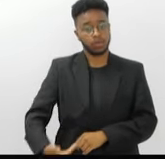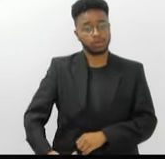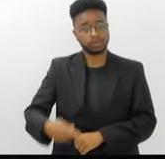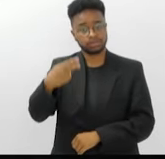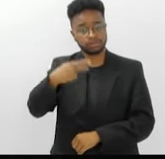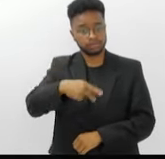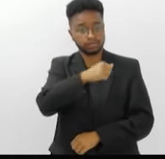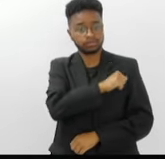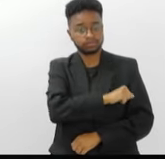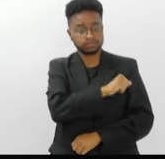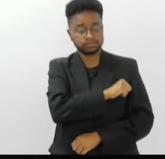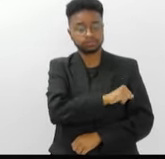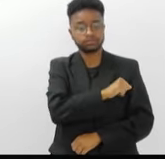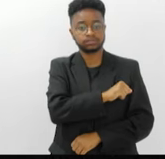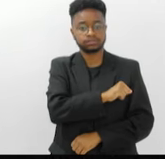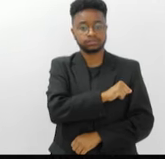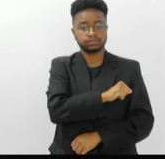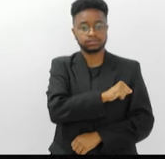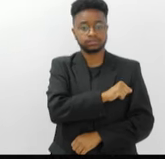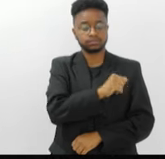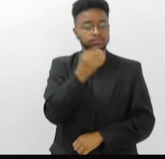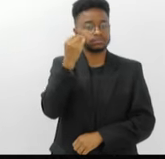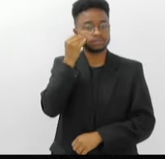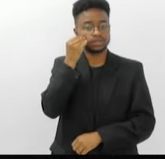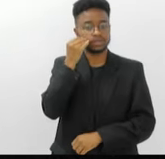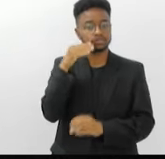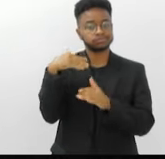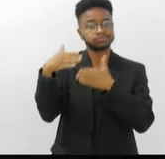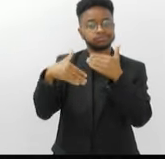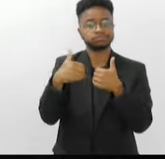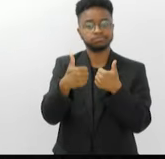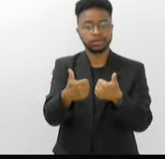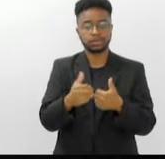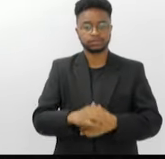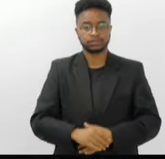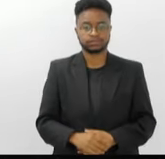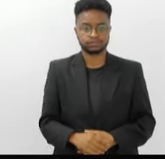Estado que tenham êxito. E para